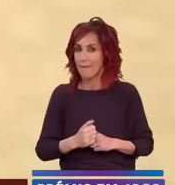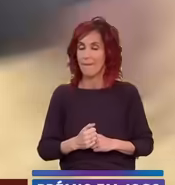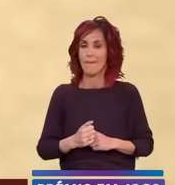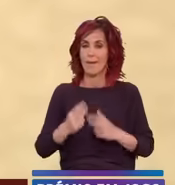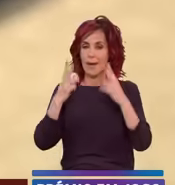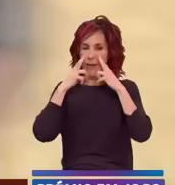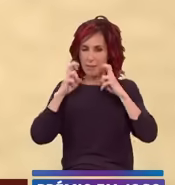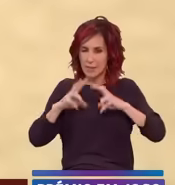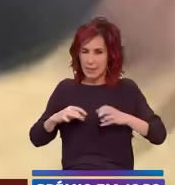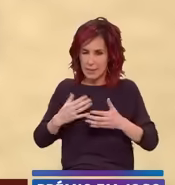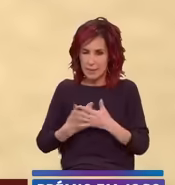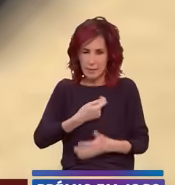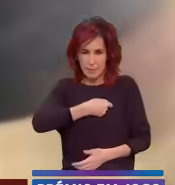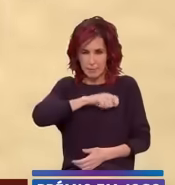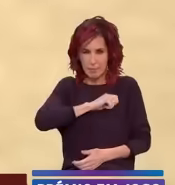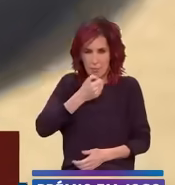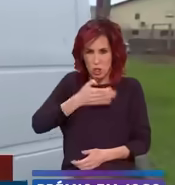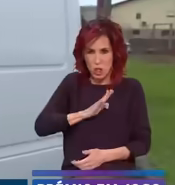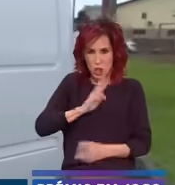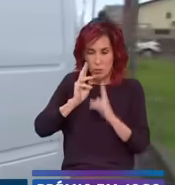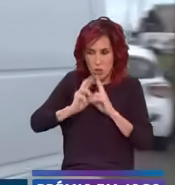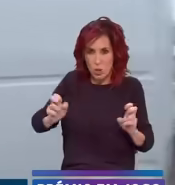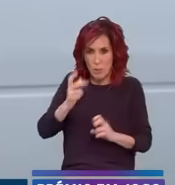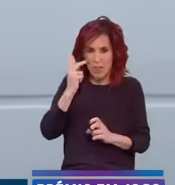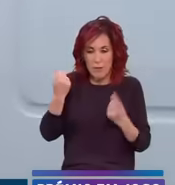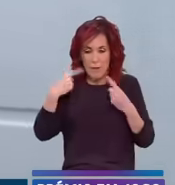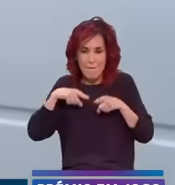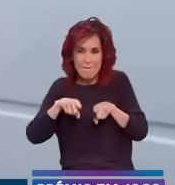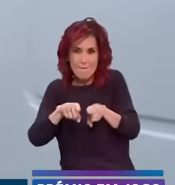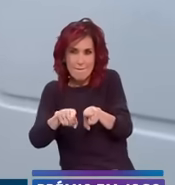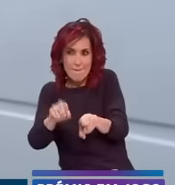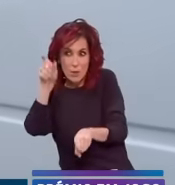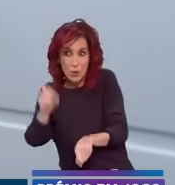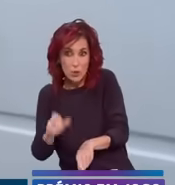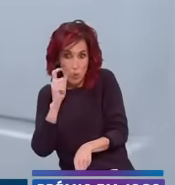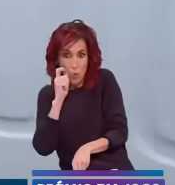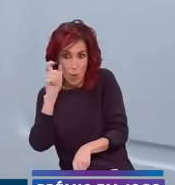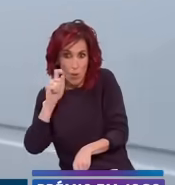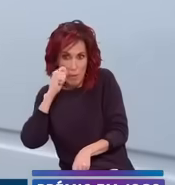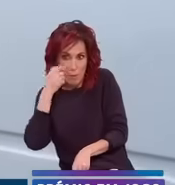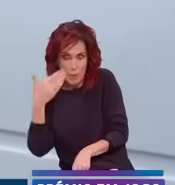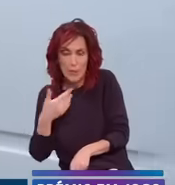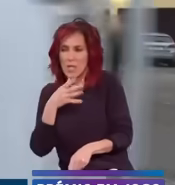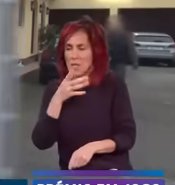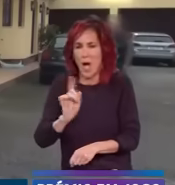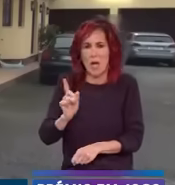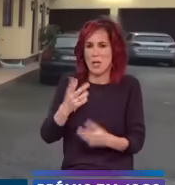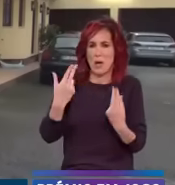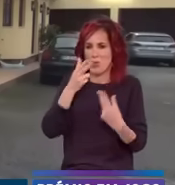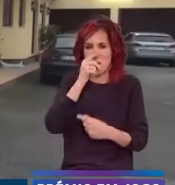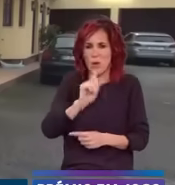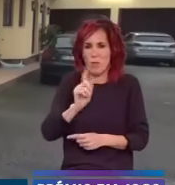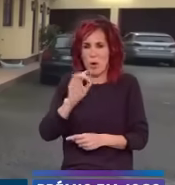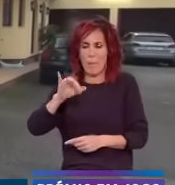Durante a investigação, os inspectores da Polícia Judiciária descobrem a vida paralela do suspeito. Negou sempre ter um relacionamento com Mónica e